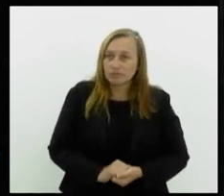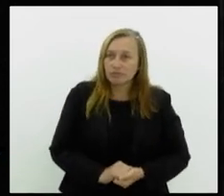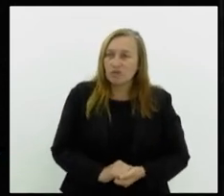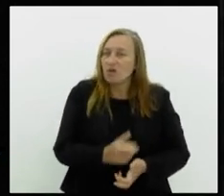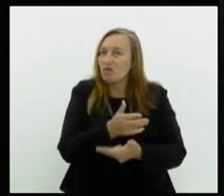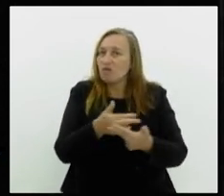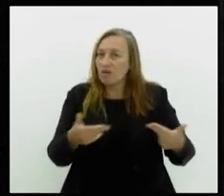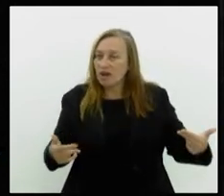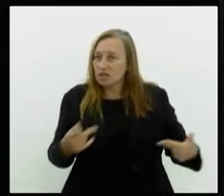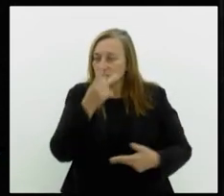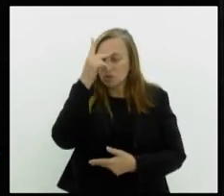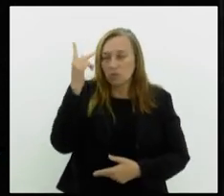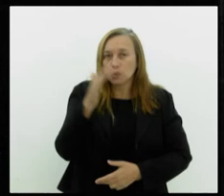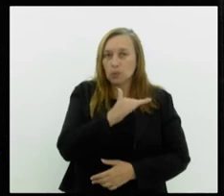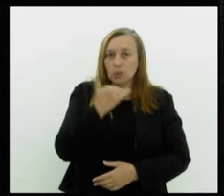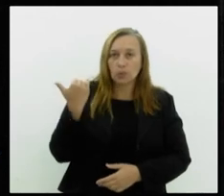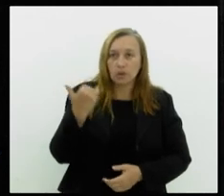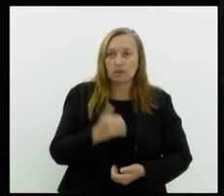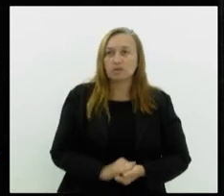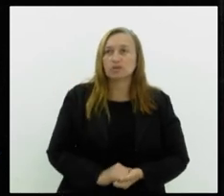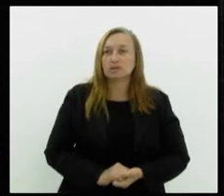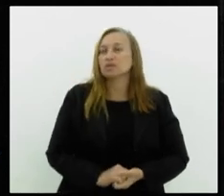várias pessoas morreram.